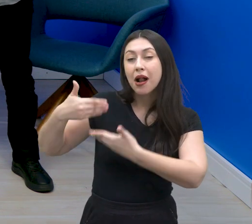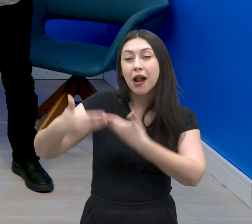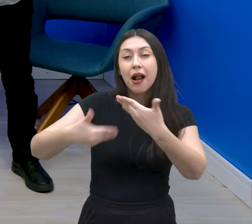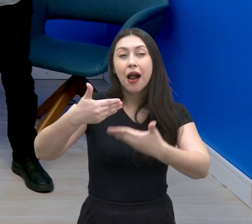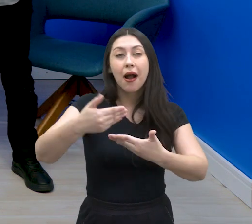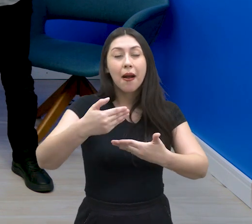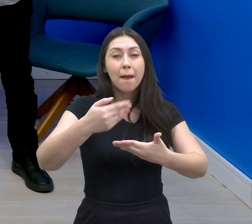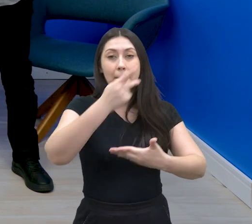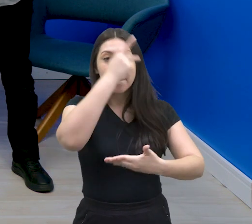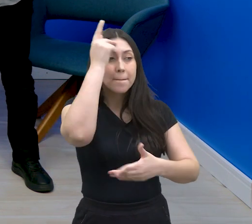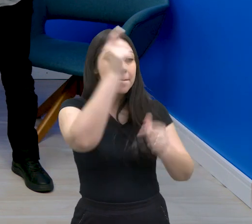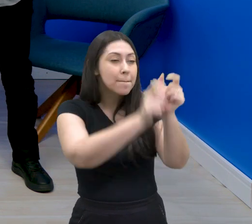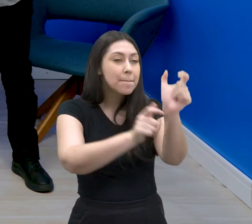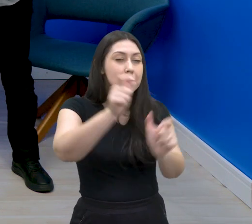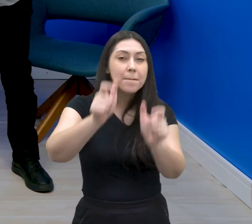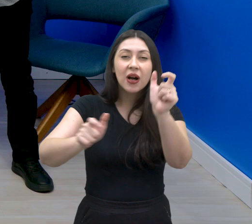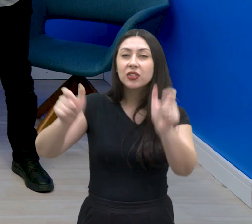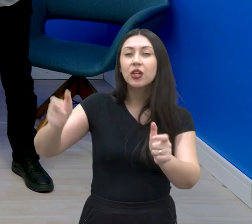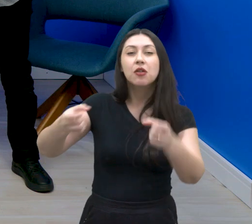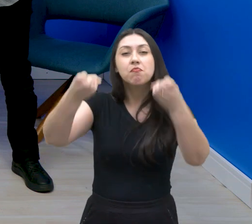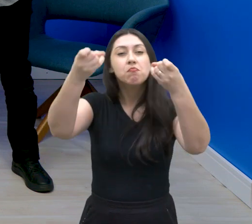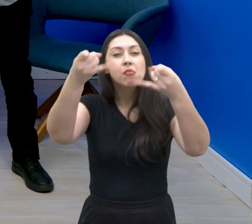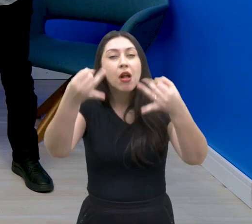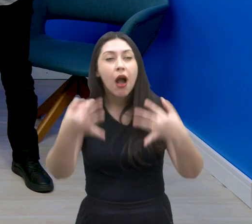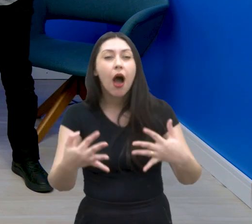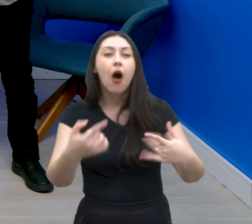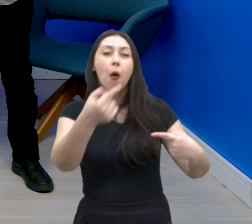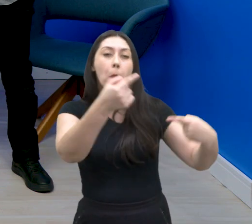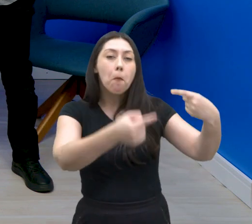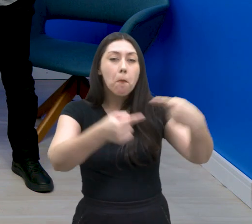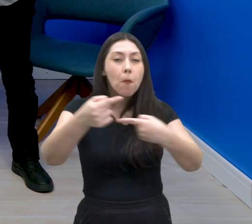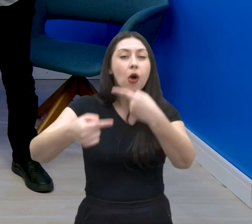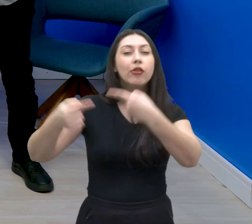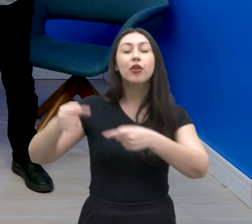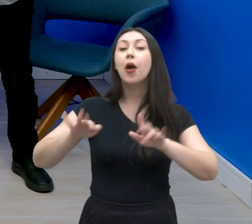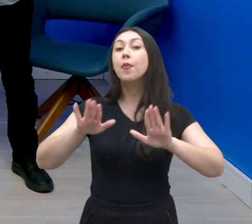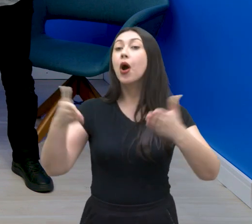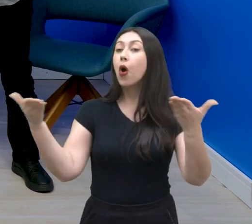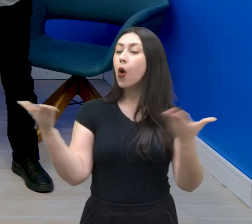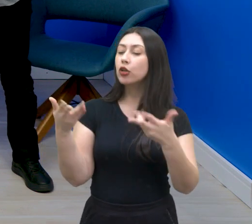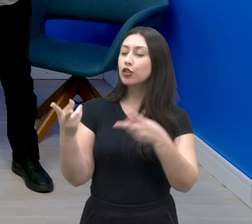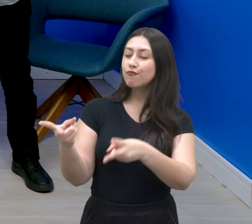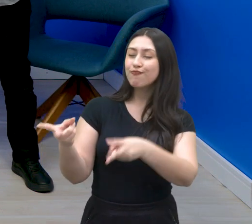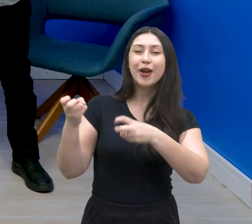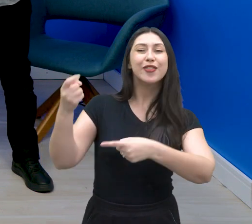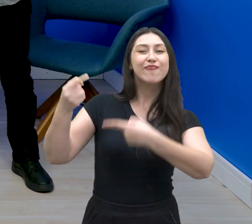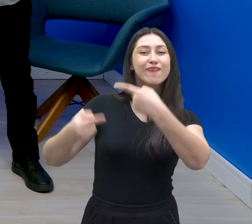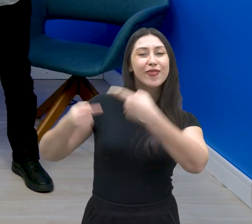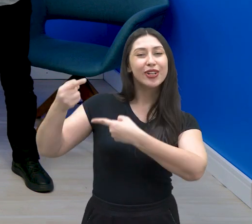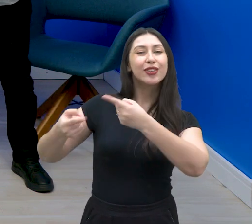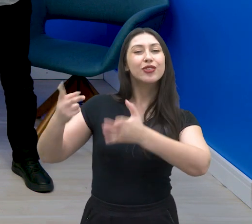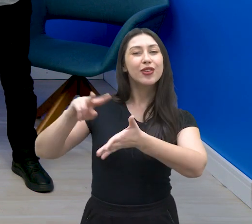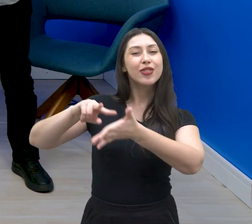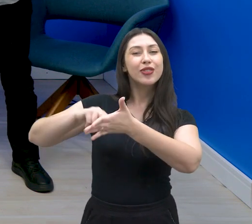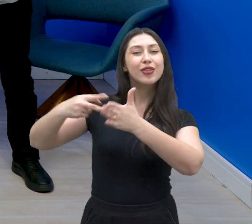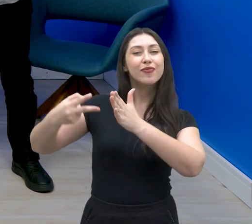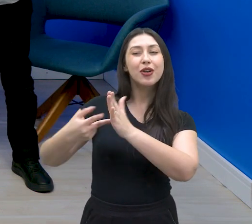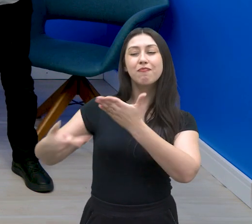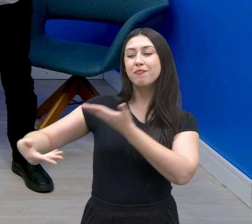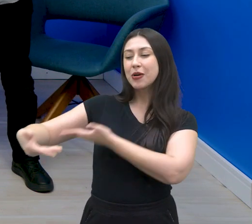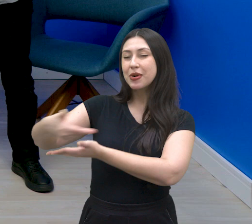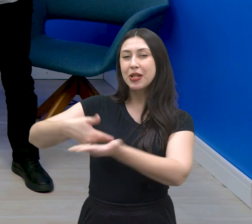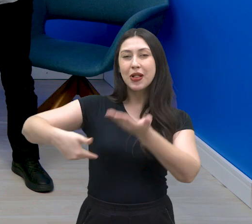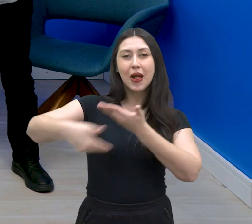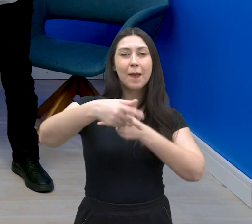da história, Marvin, muitos pensadores definiram o que é política e hoje a gente viu que política basicamente é